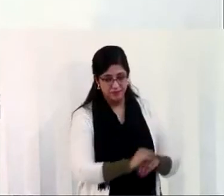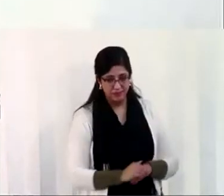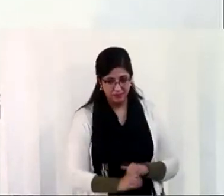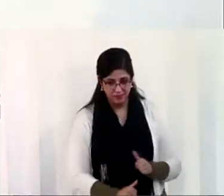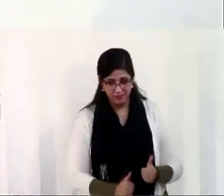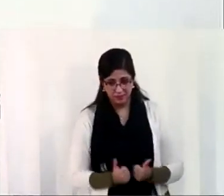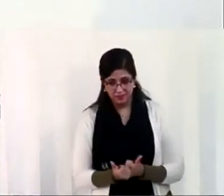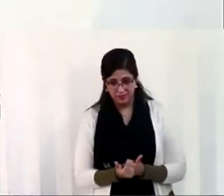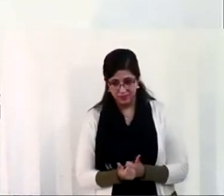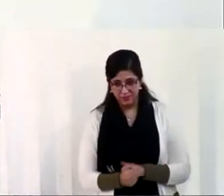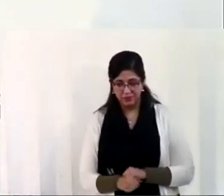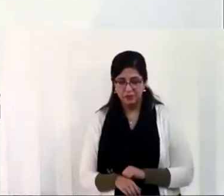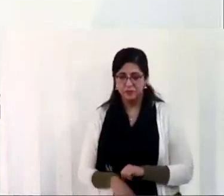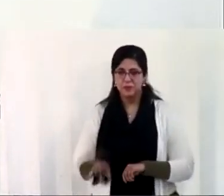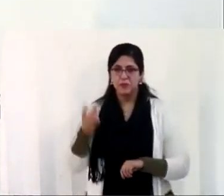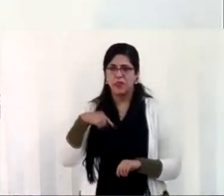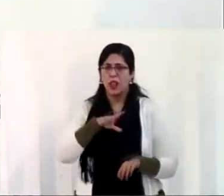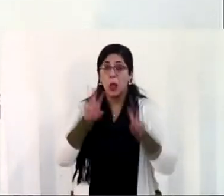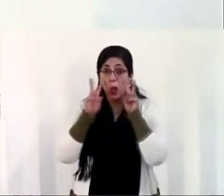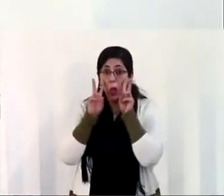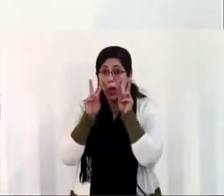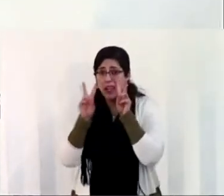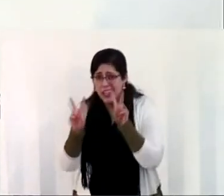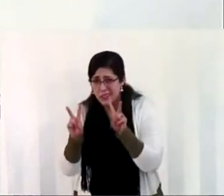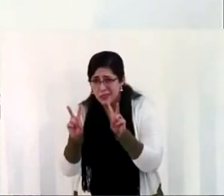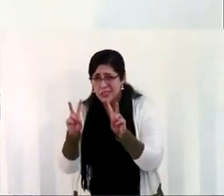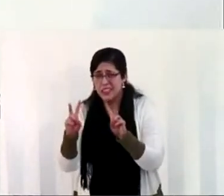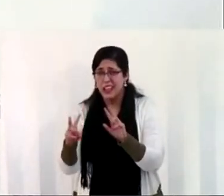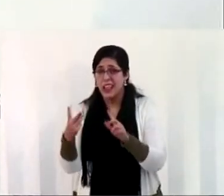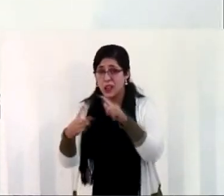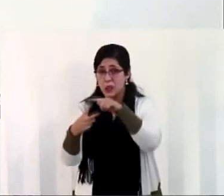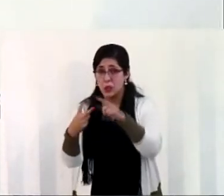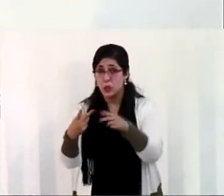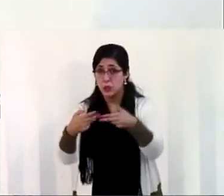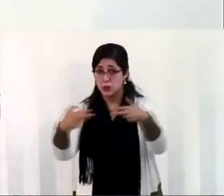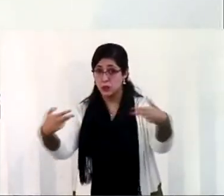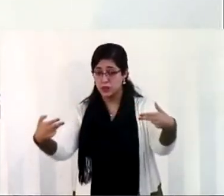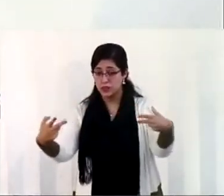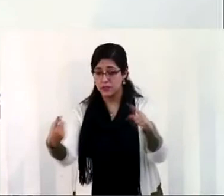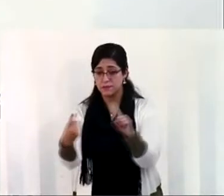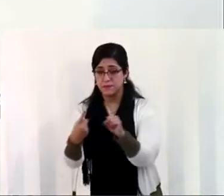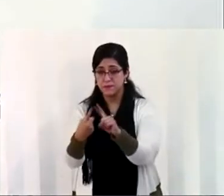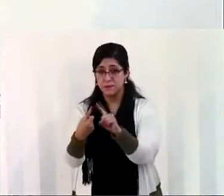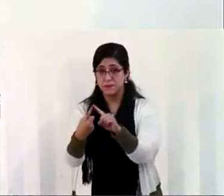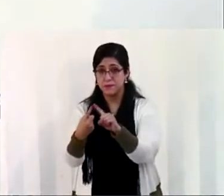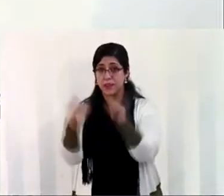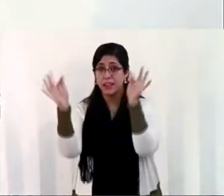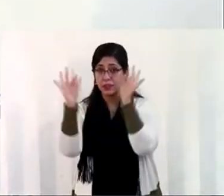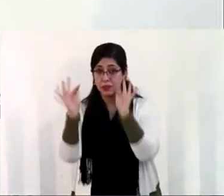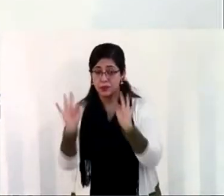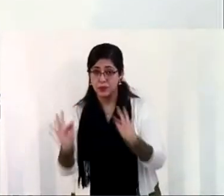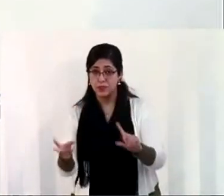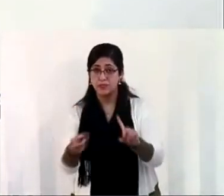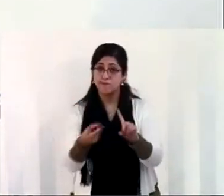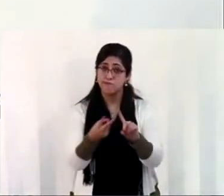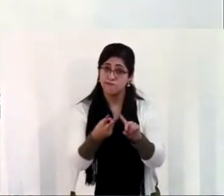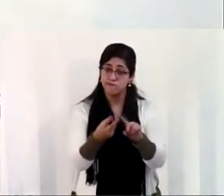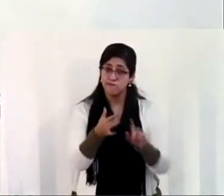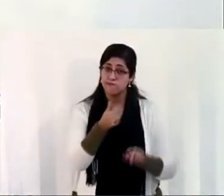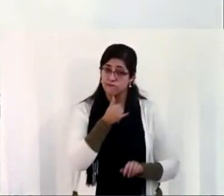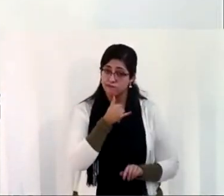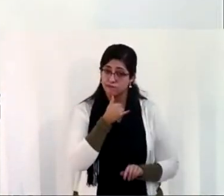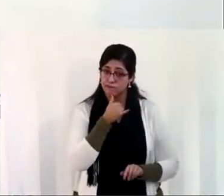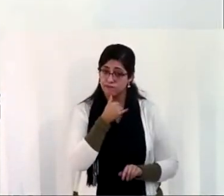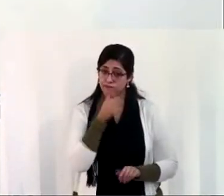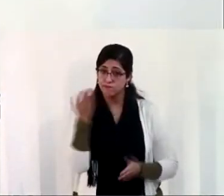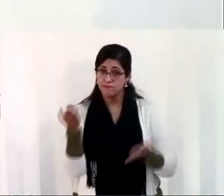Então, meus irmãos, quando nós olhamos para esse texto, nós temos 2 coisas. Nós temos um momento que é de memórias felizes e um momento que é de realidade triste.